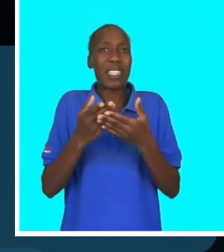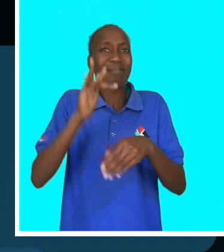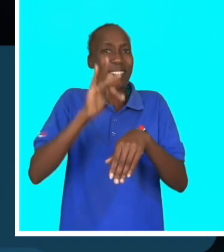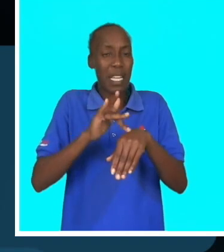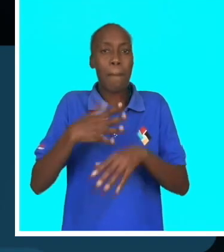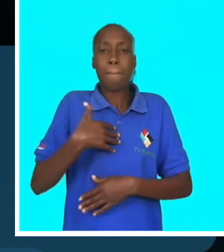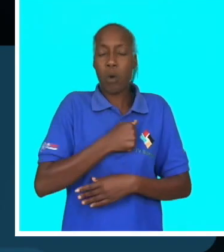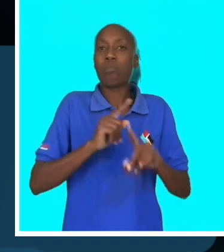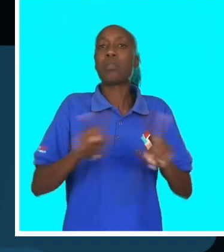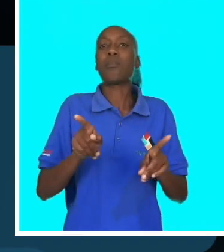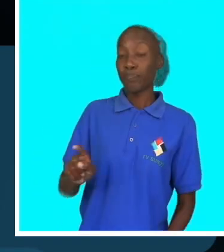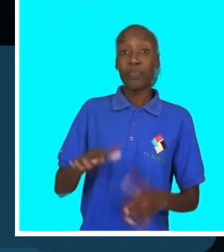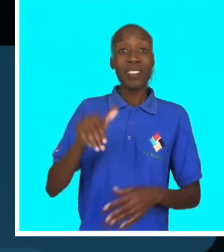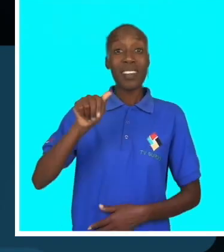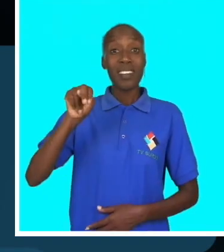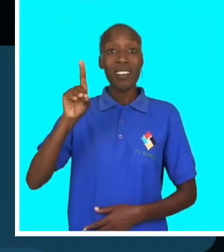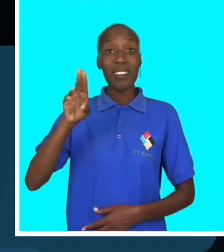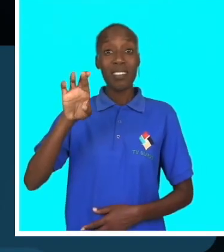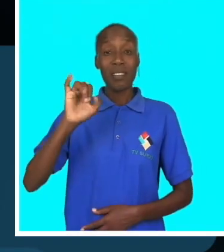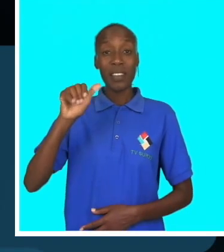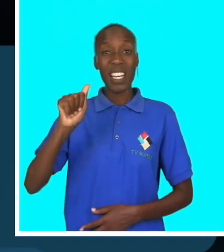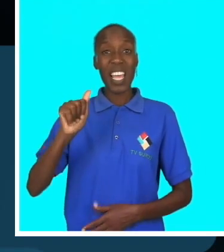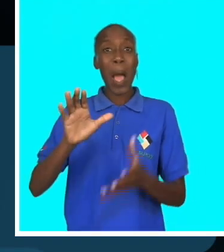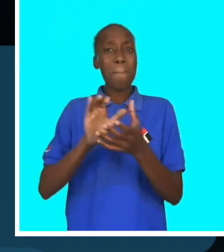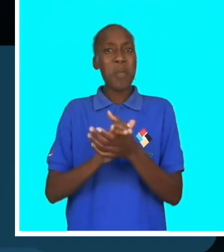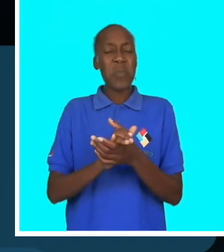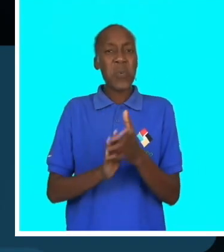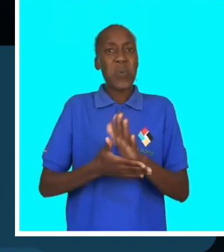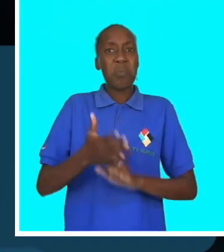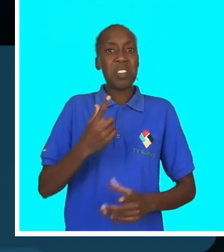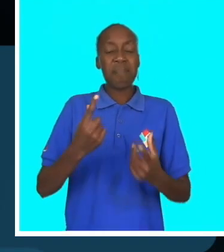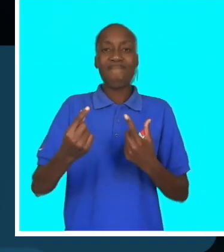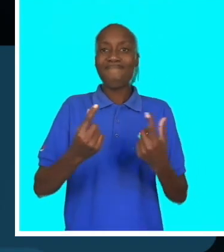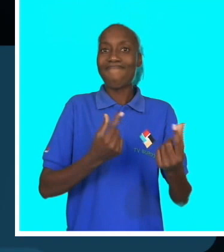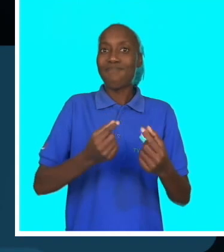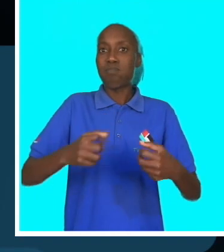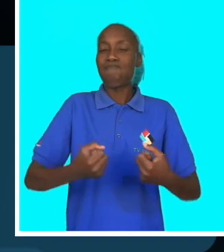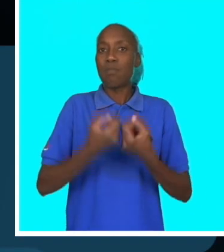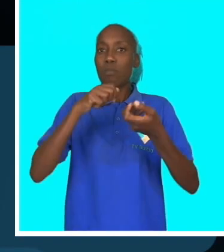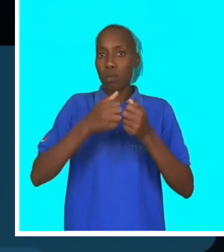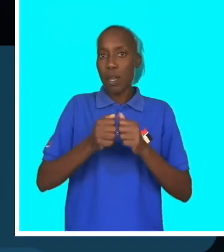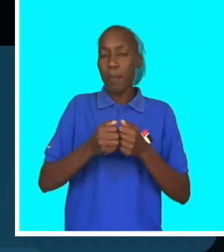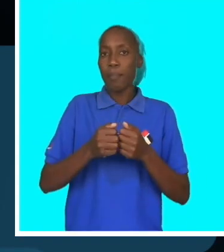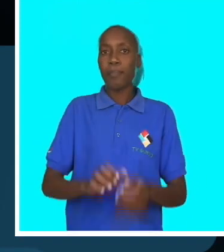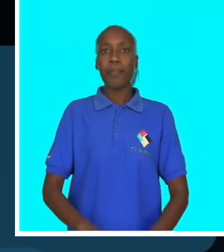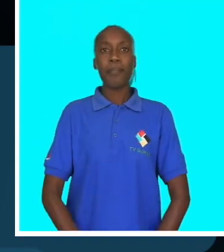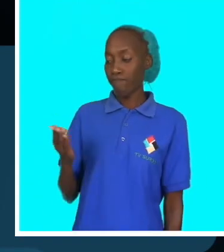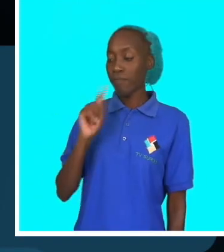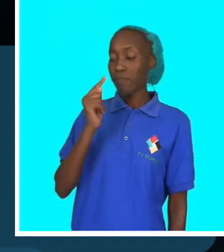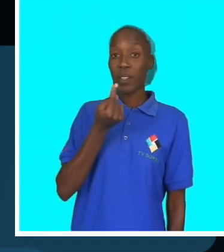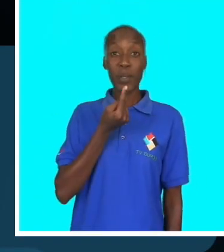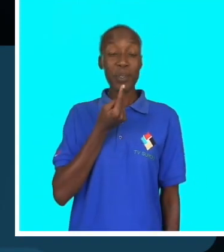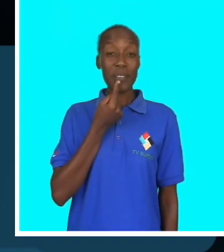essa pessoa toca mal no instante mesmo. André perdeu algumas amizades depois de ter sofrido o